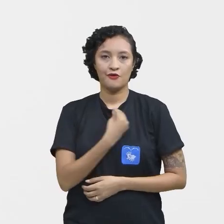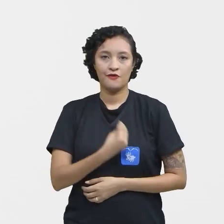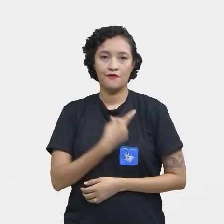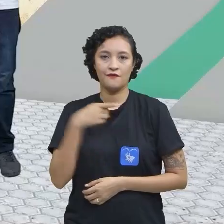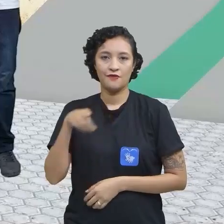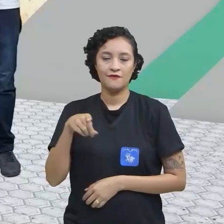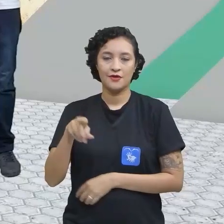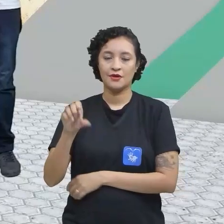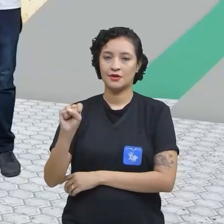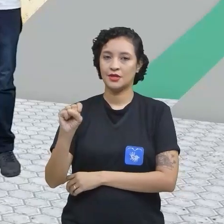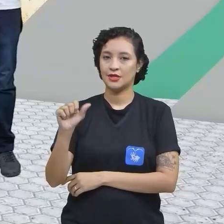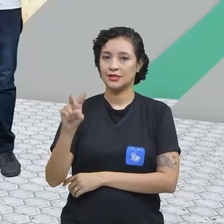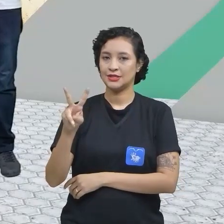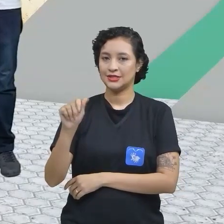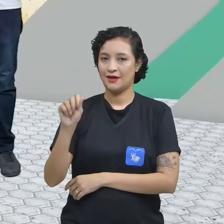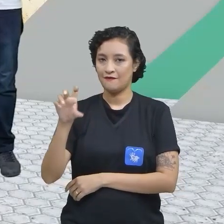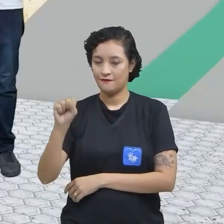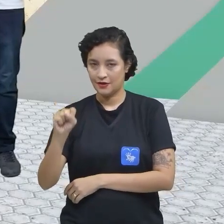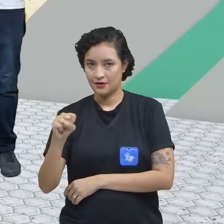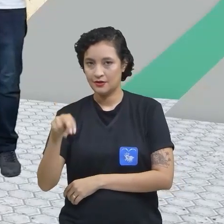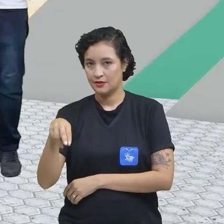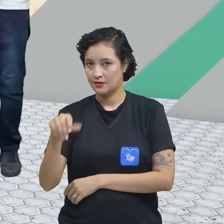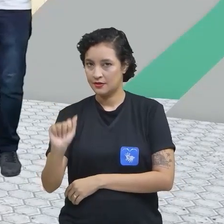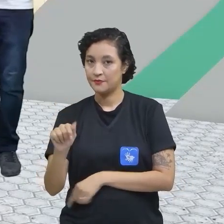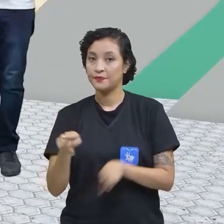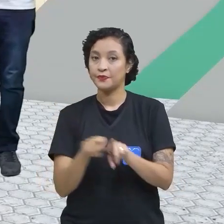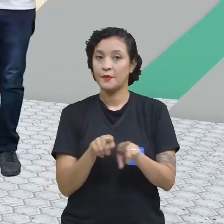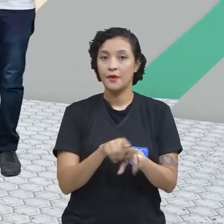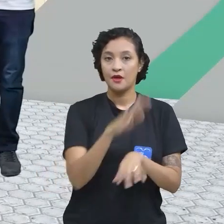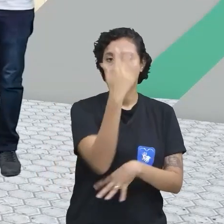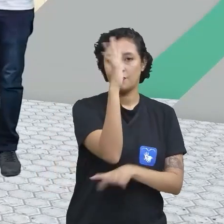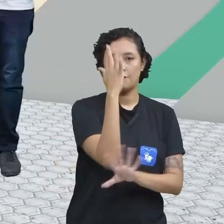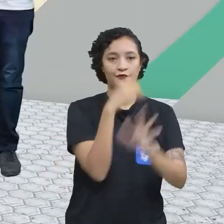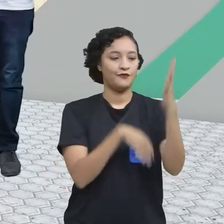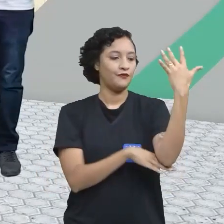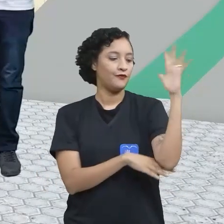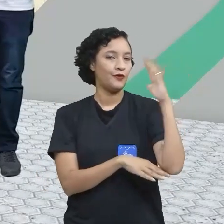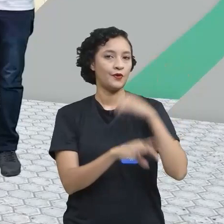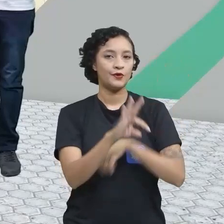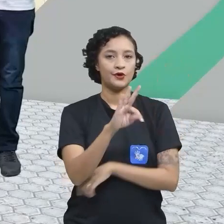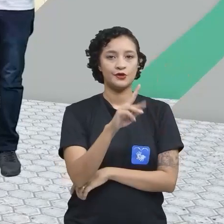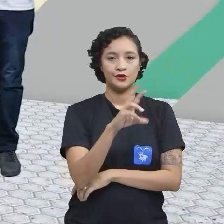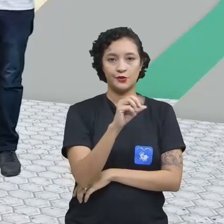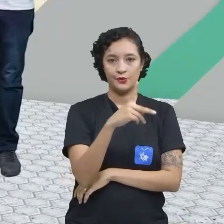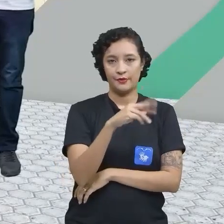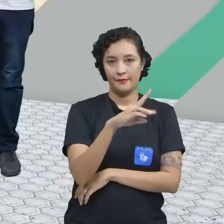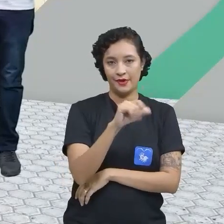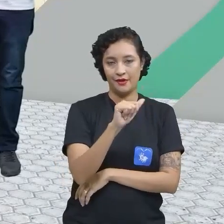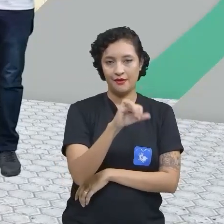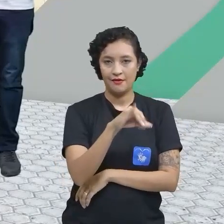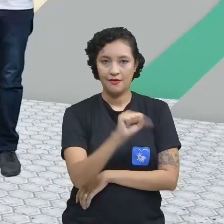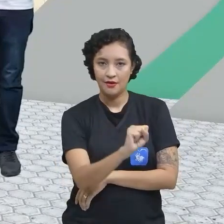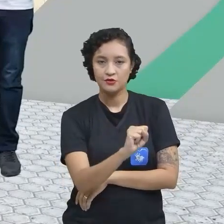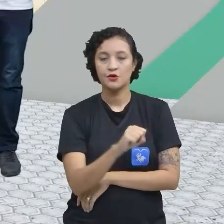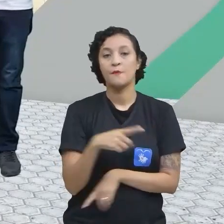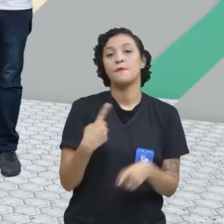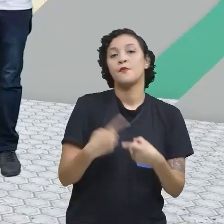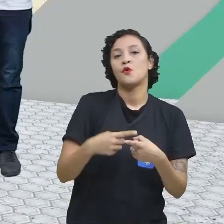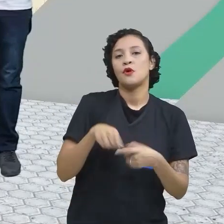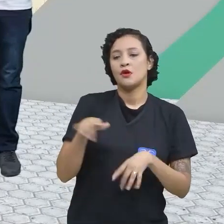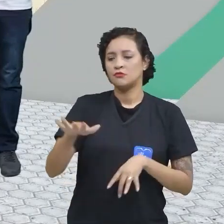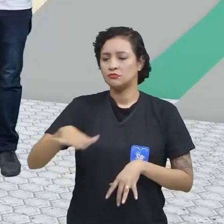tropicais. Então, olha só aqui, na savana existem muitos animais, porque aquele ambiente faz com que